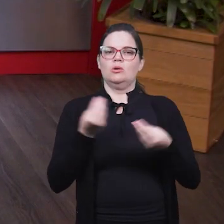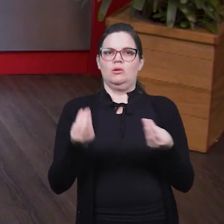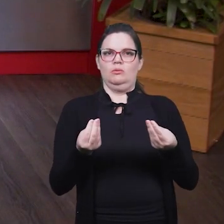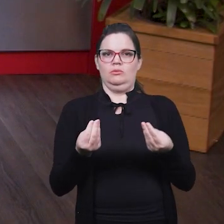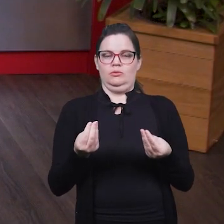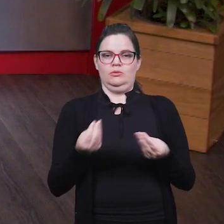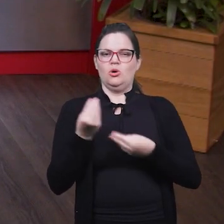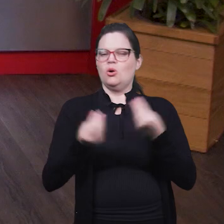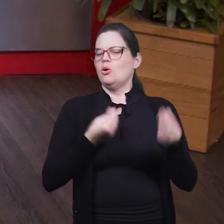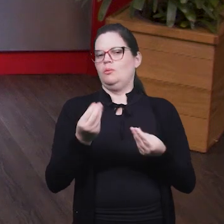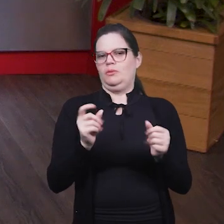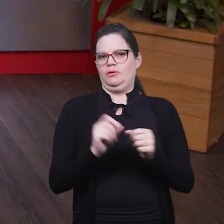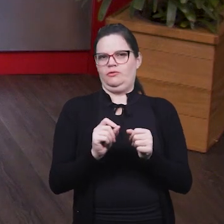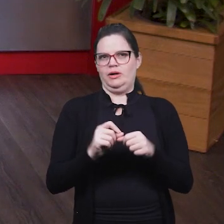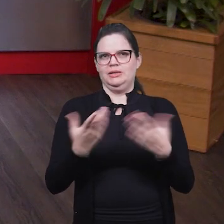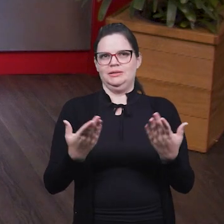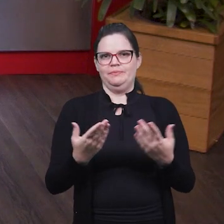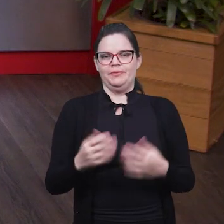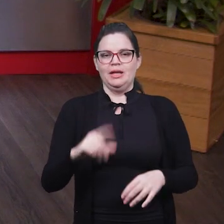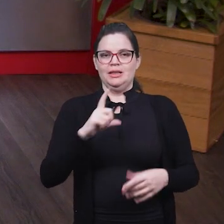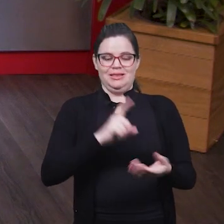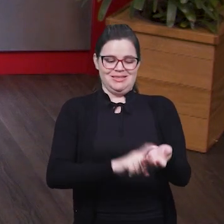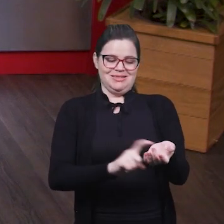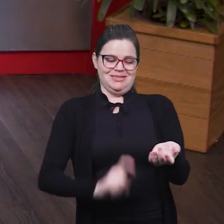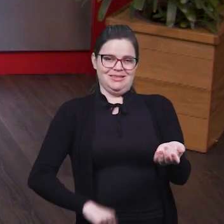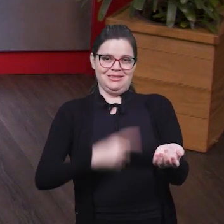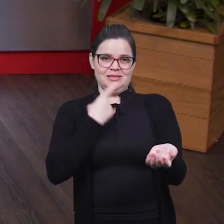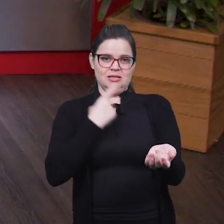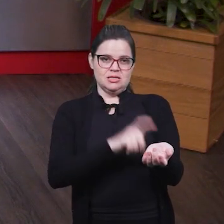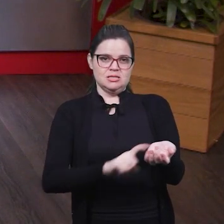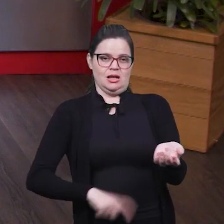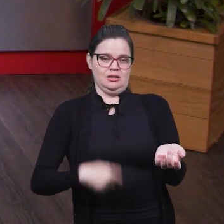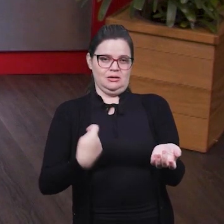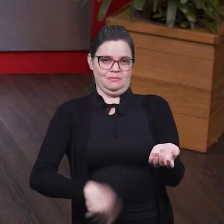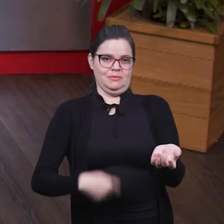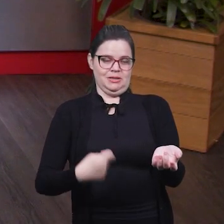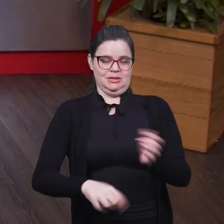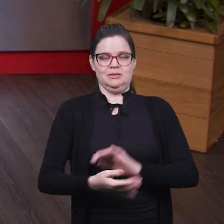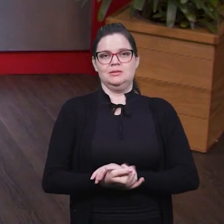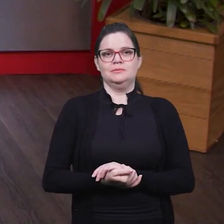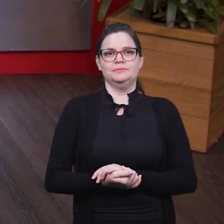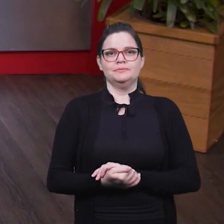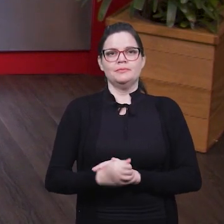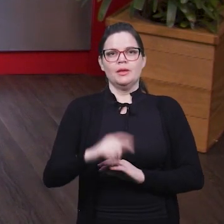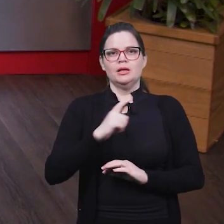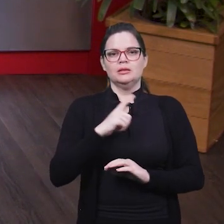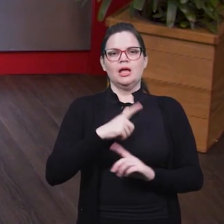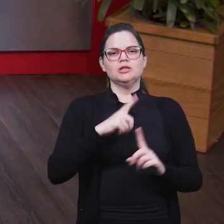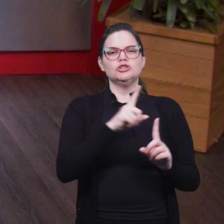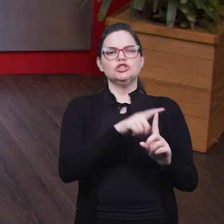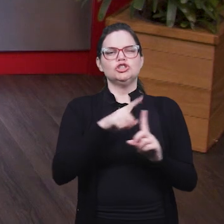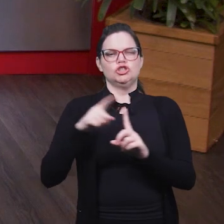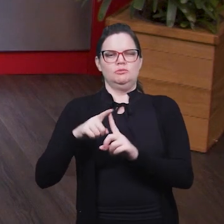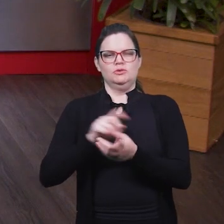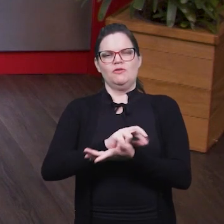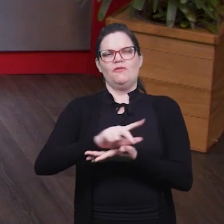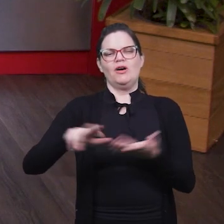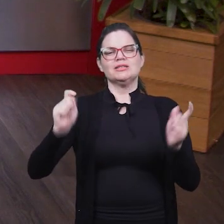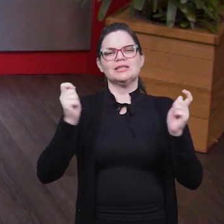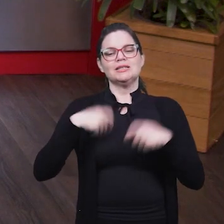pelo sangue, usando valores de referência que citamos acima. Existem diferentes métodos para